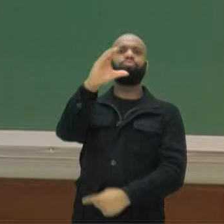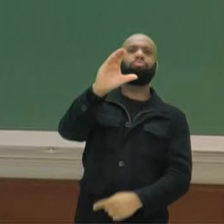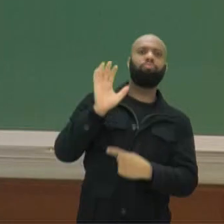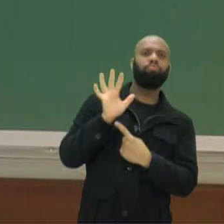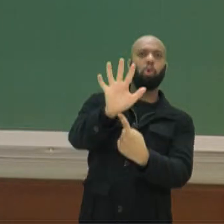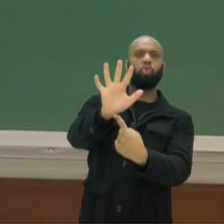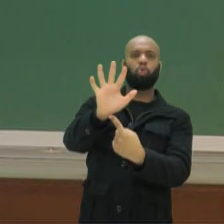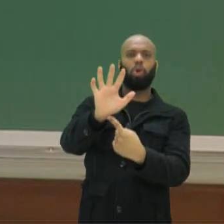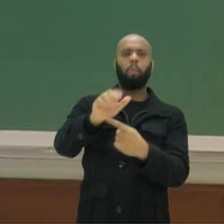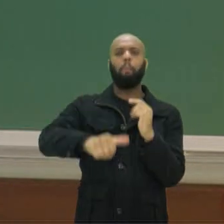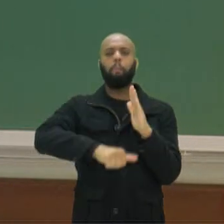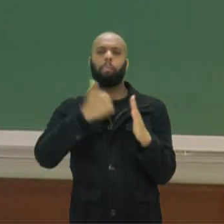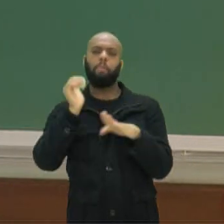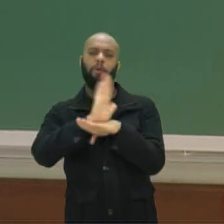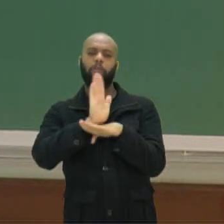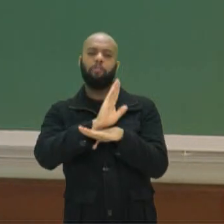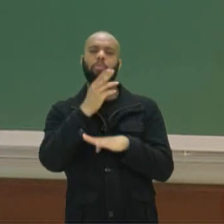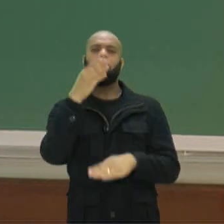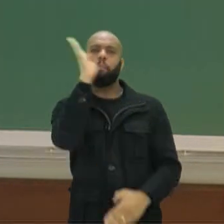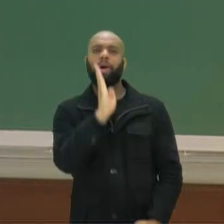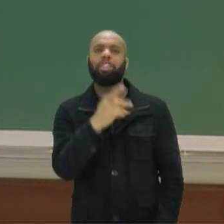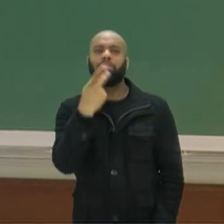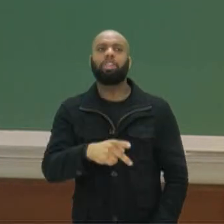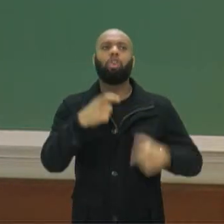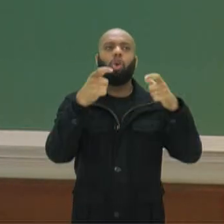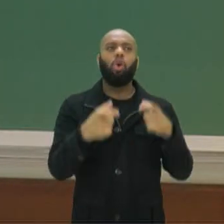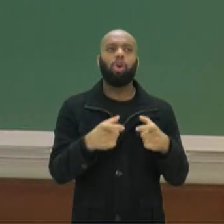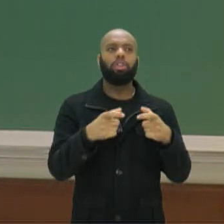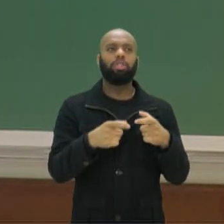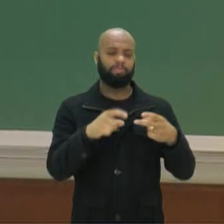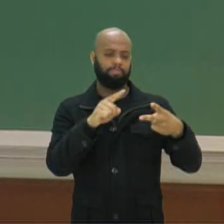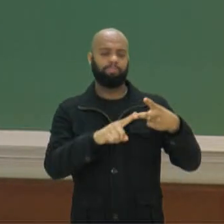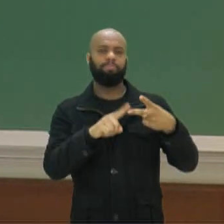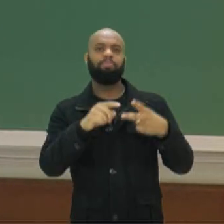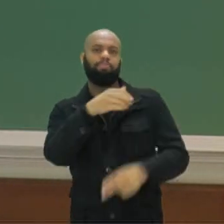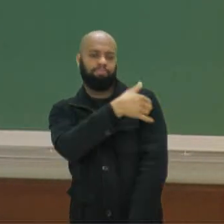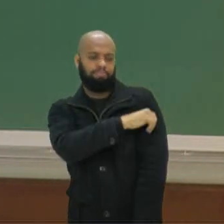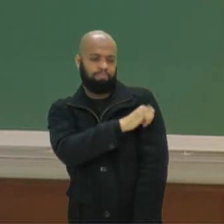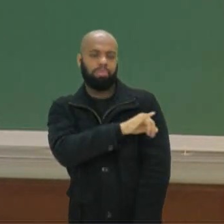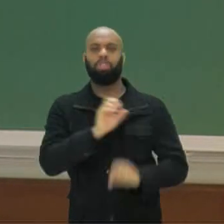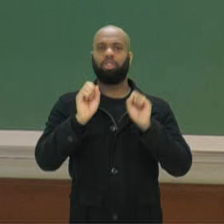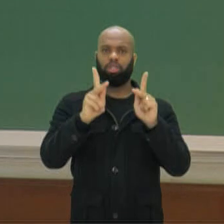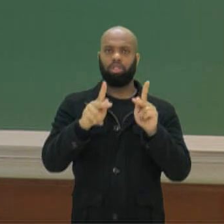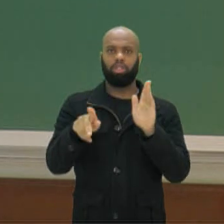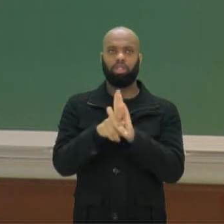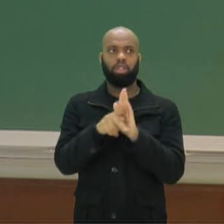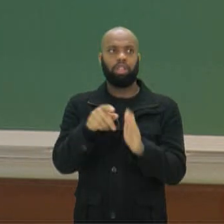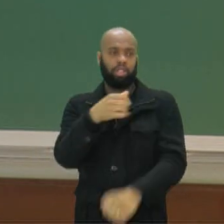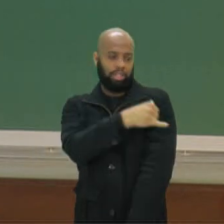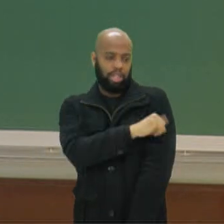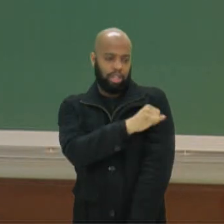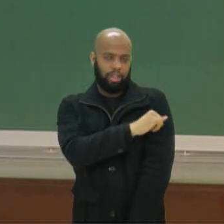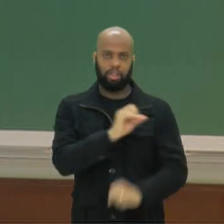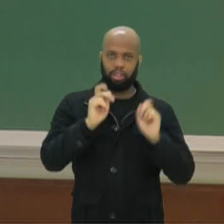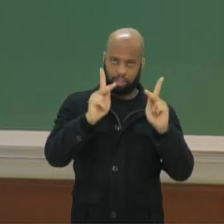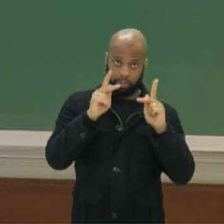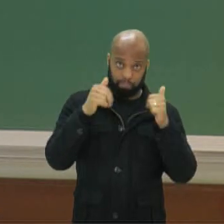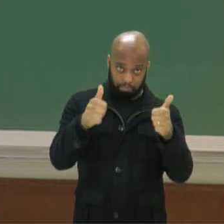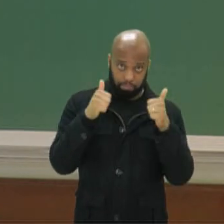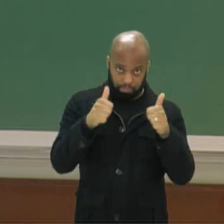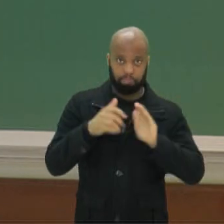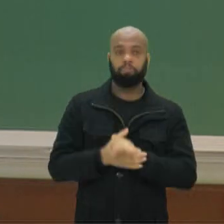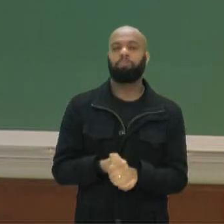né? A primeira produção brasileira aqui no país, em Rio de Janeiro, tá? Foi na cidade do Rio de Janeiro.